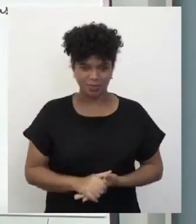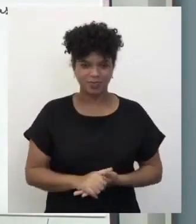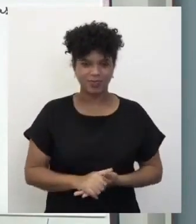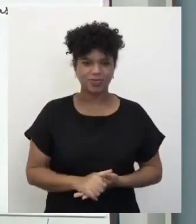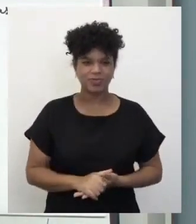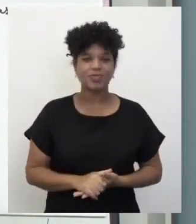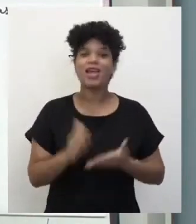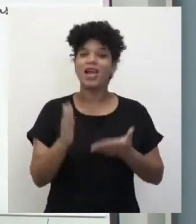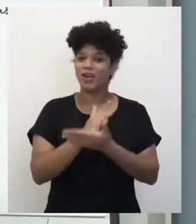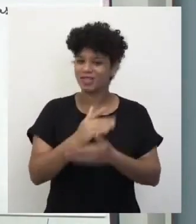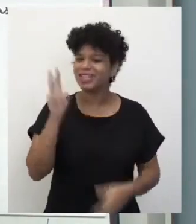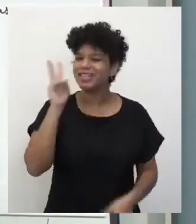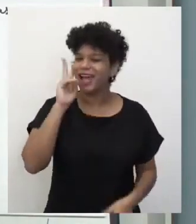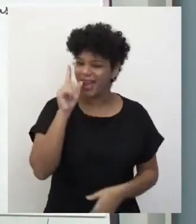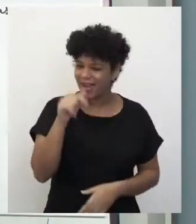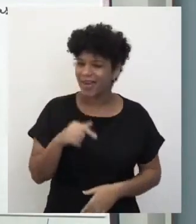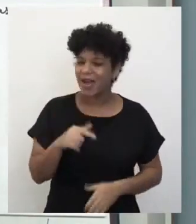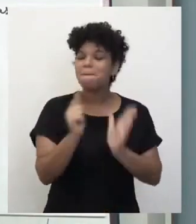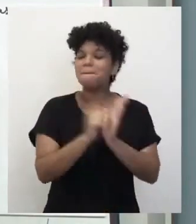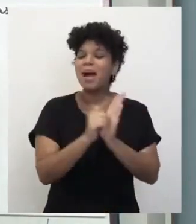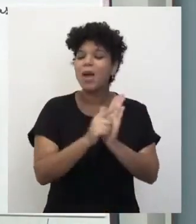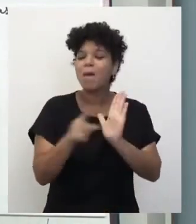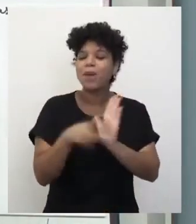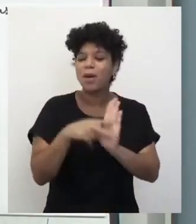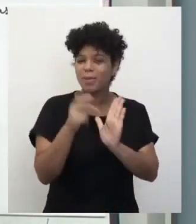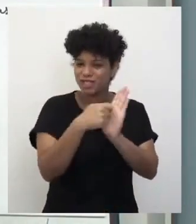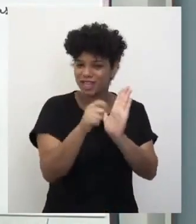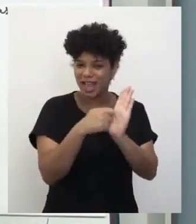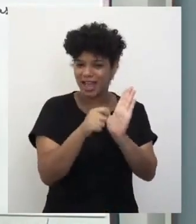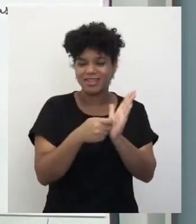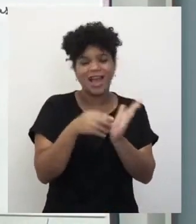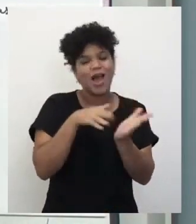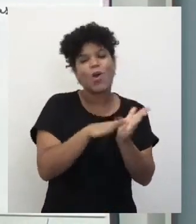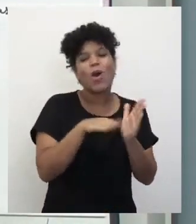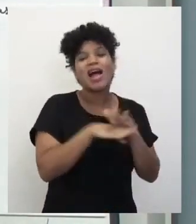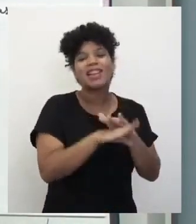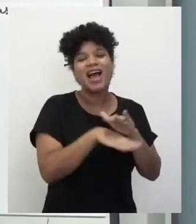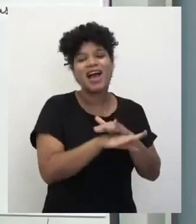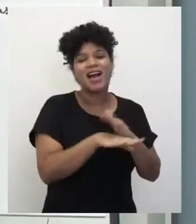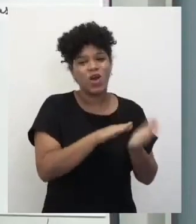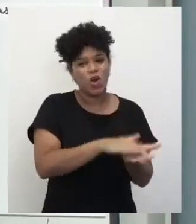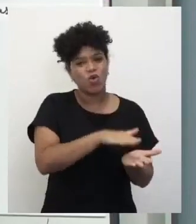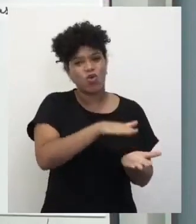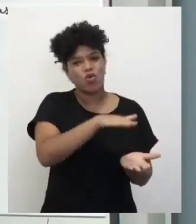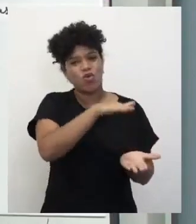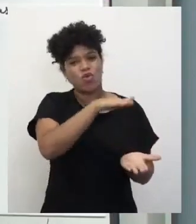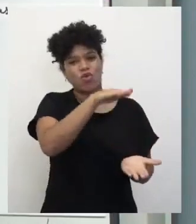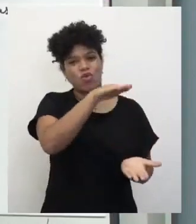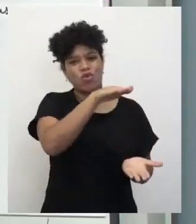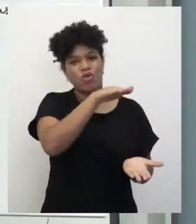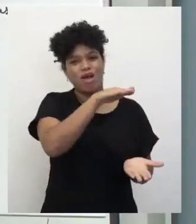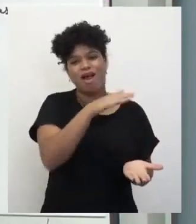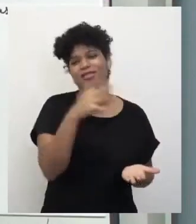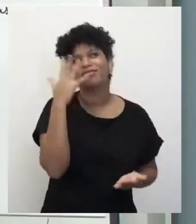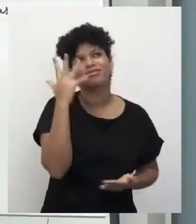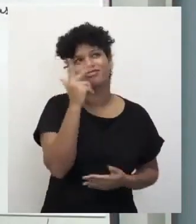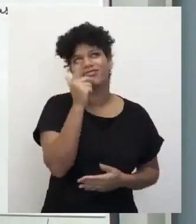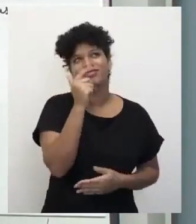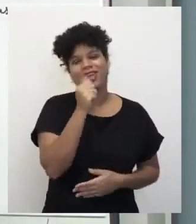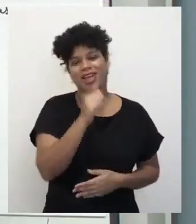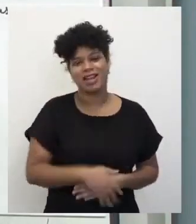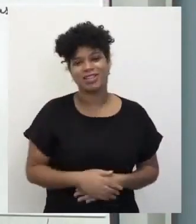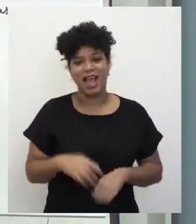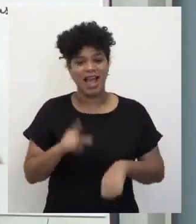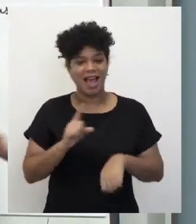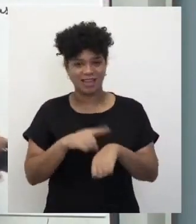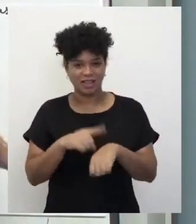geração aí vão se lembrar disso, né? Professoras, colegas aí vão se lembrar que a gente andava com aquelas pastas gigantes de papel de carta, hora do